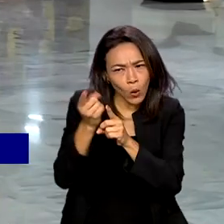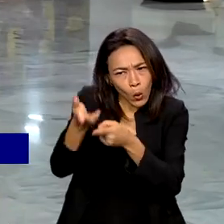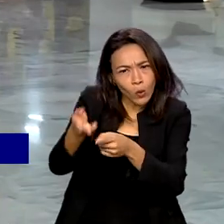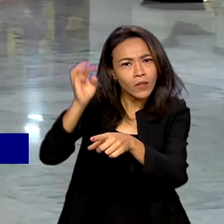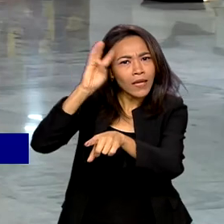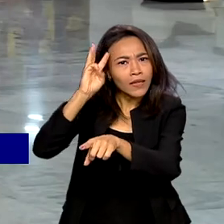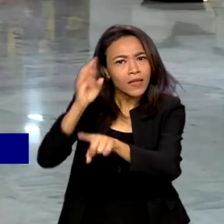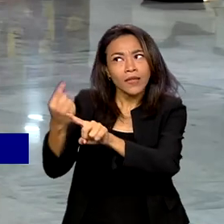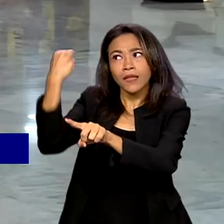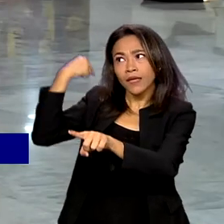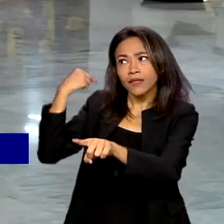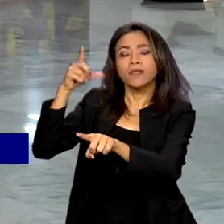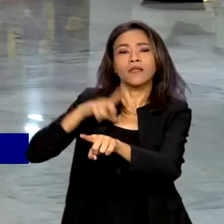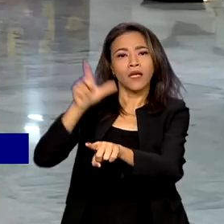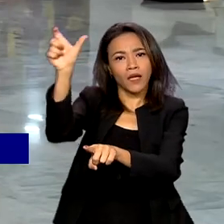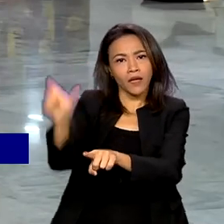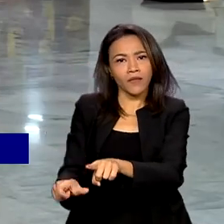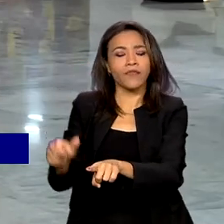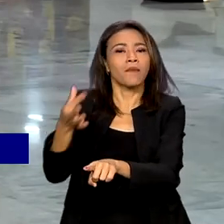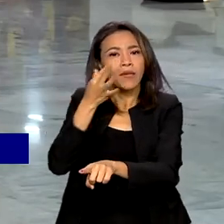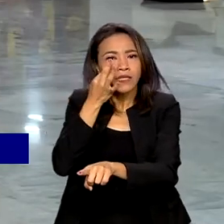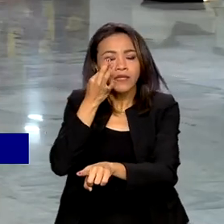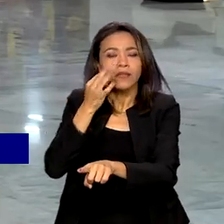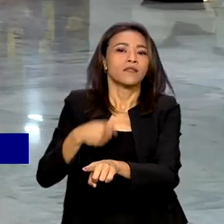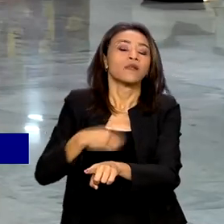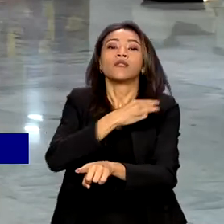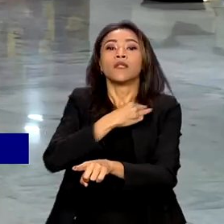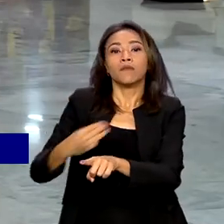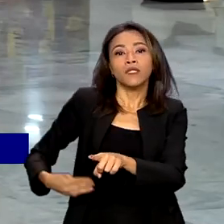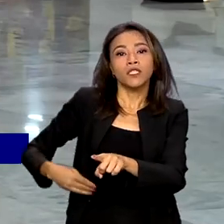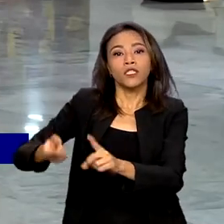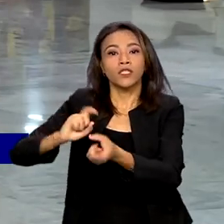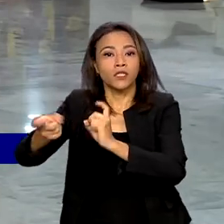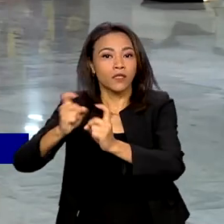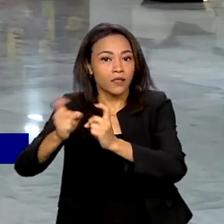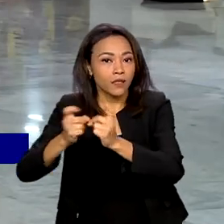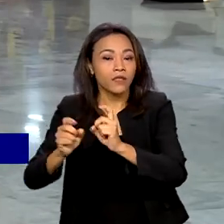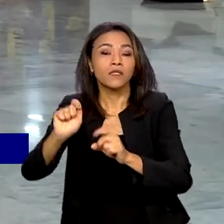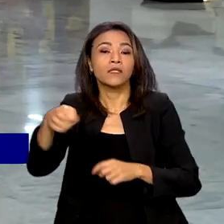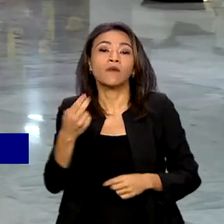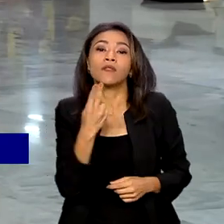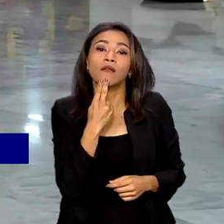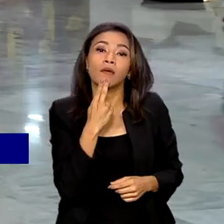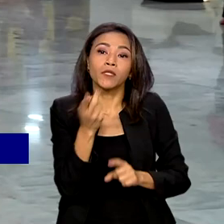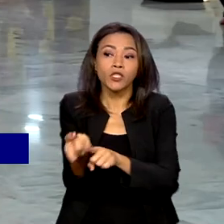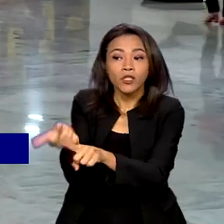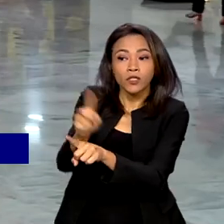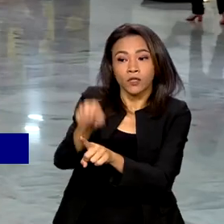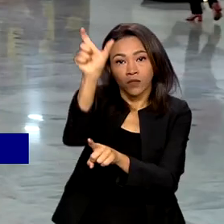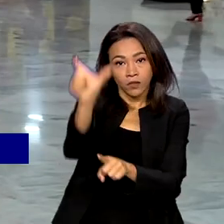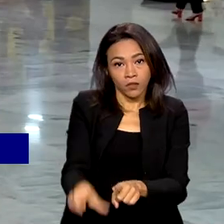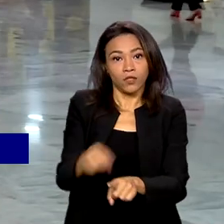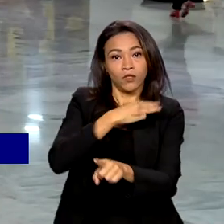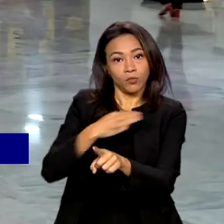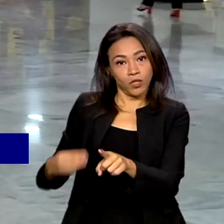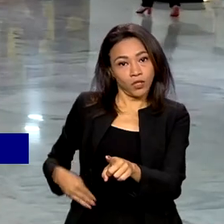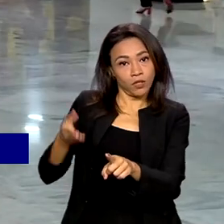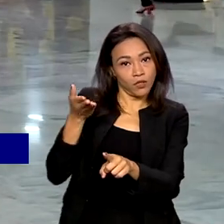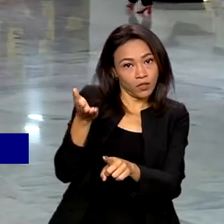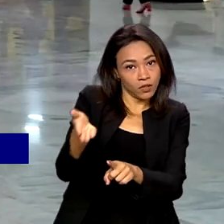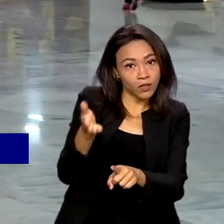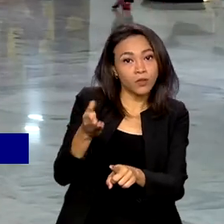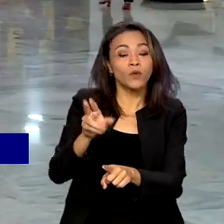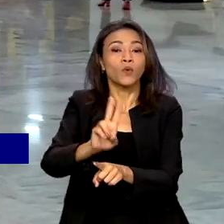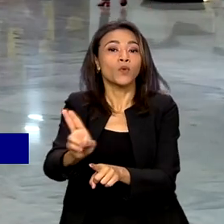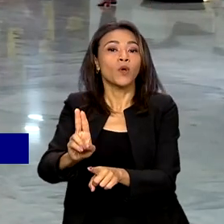que também contou com a presença da ministra do Planejamento e Orçamento, Simone Tebet, e do ministro das Relações